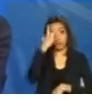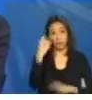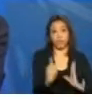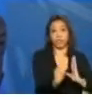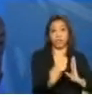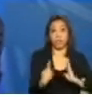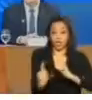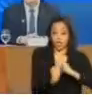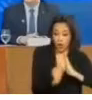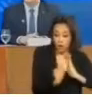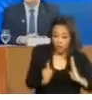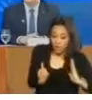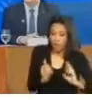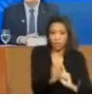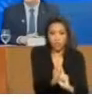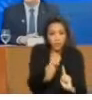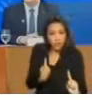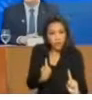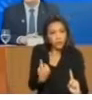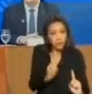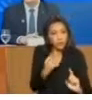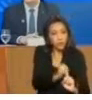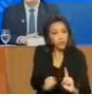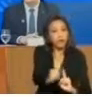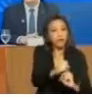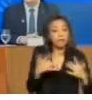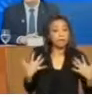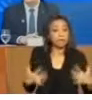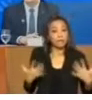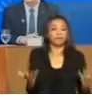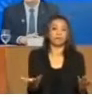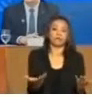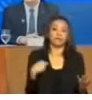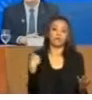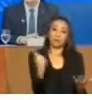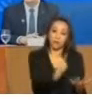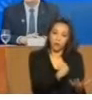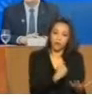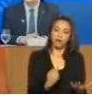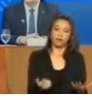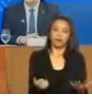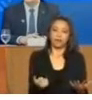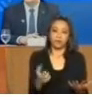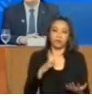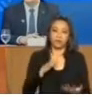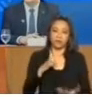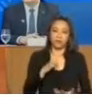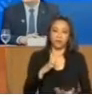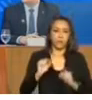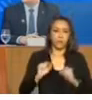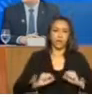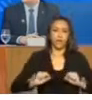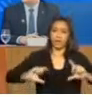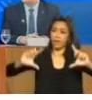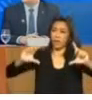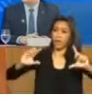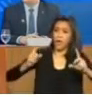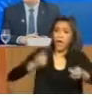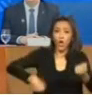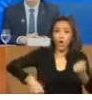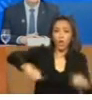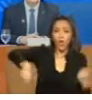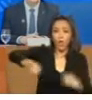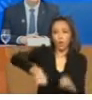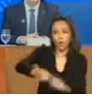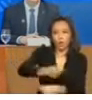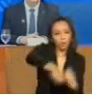quer o distanciamento social, mas nós temos, na verdade, é praticamente a zero a redução da atividade econômica no Brasil. Então